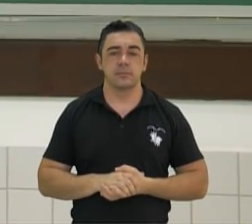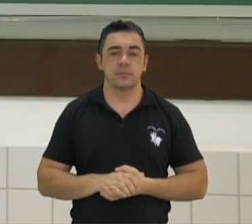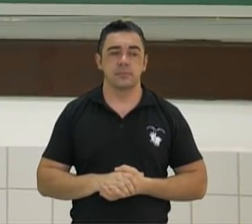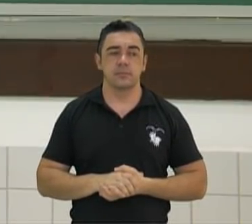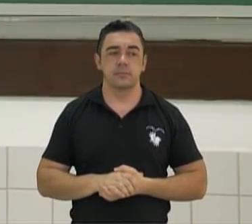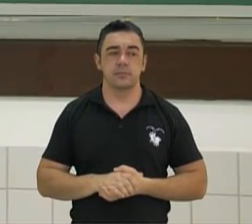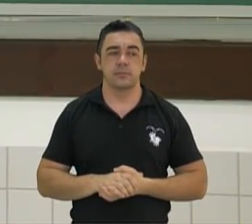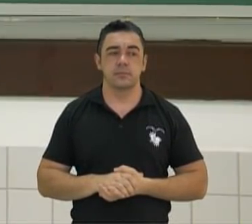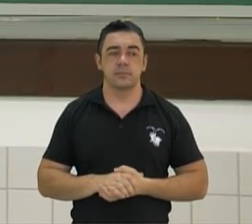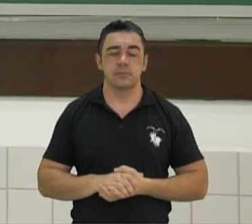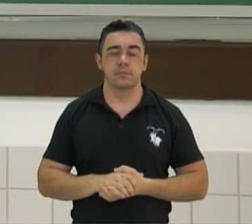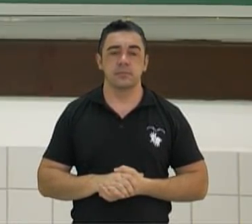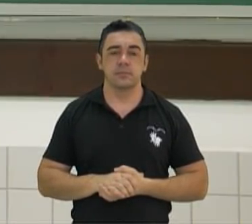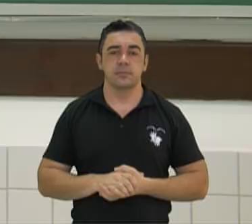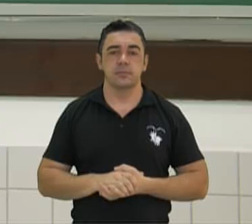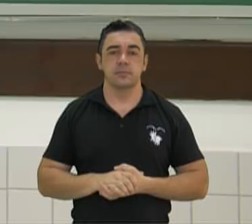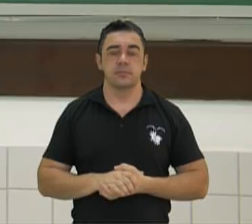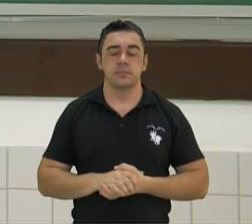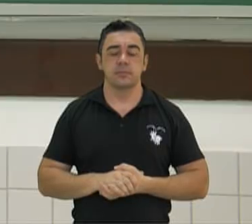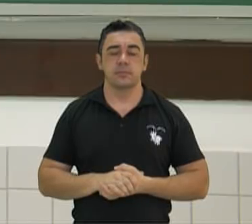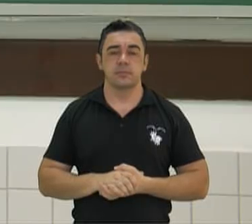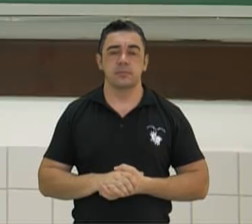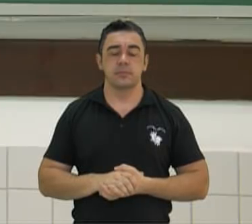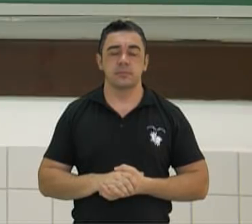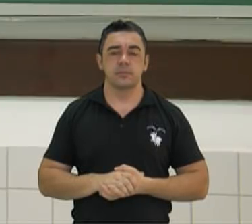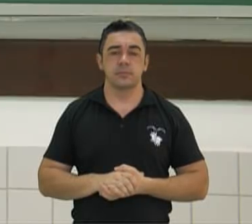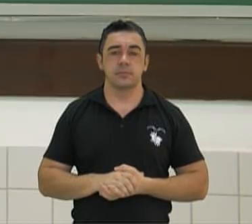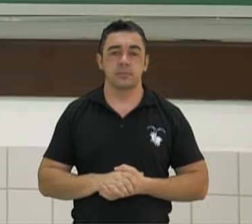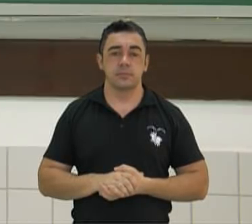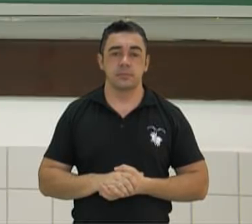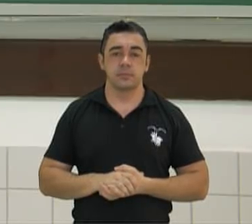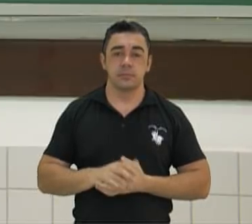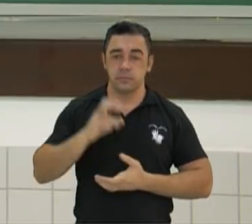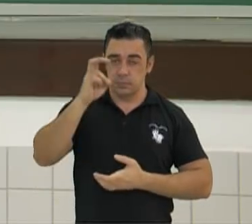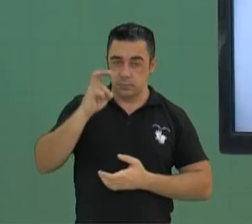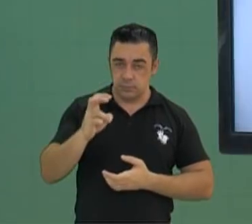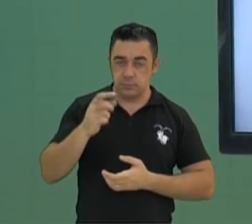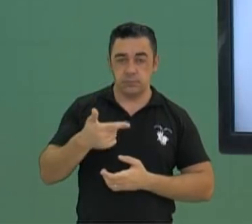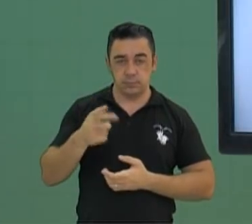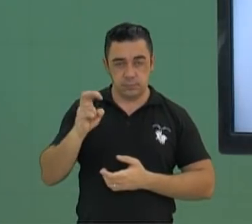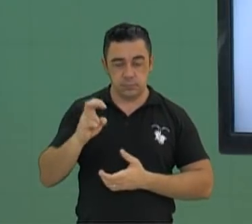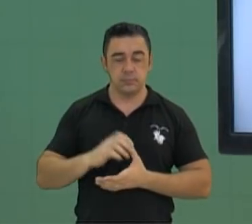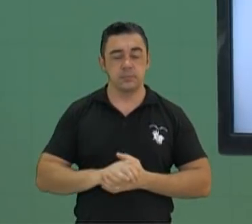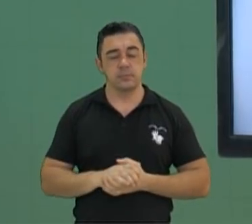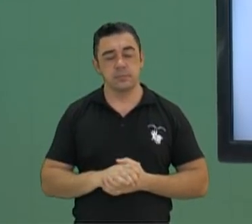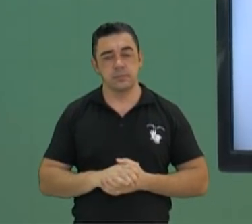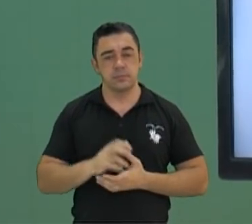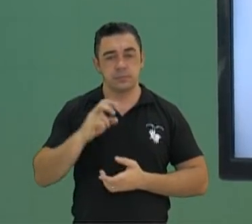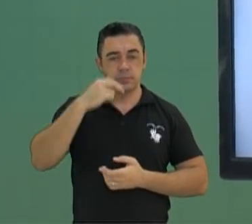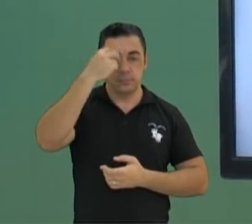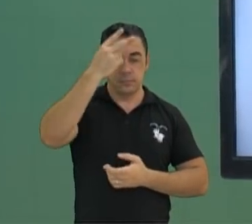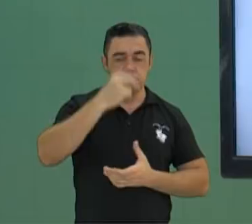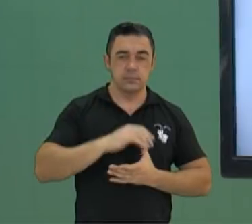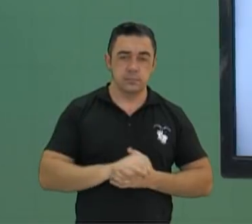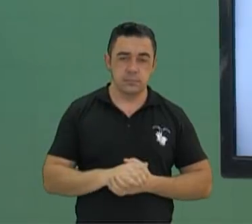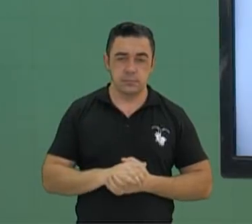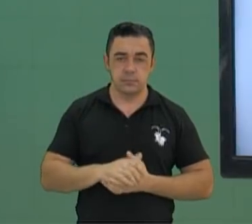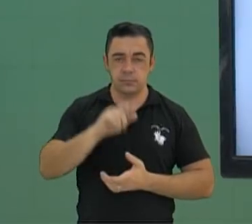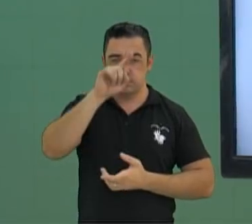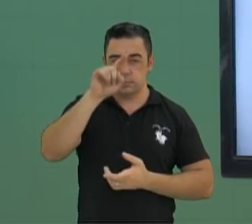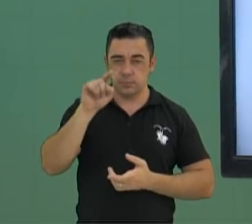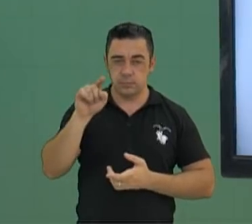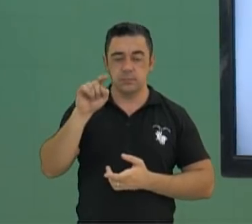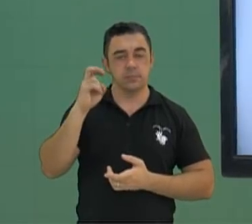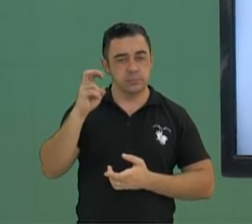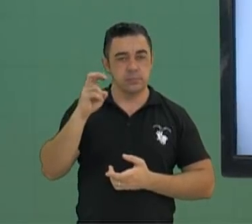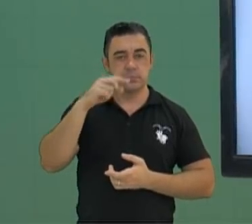1,5 vezes 1,5. 5 vezes 5, 25. Sobe o 2. 5